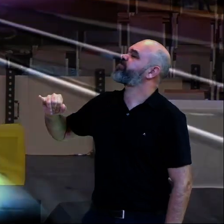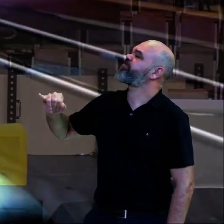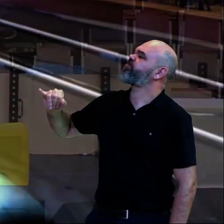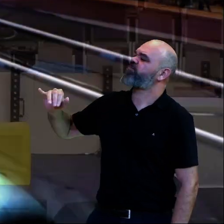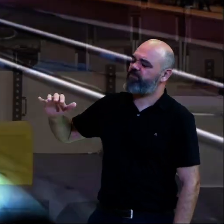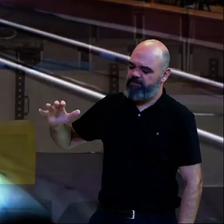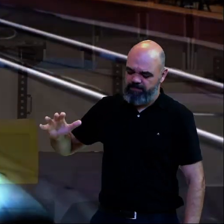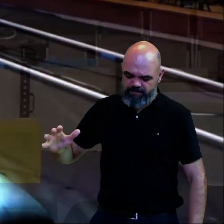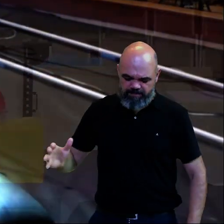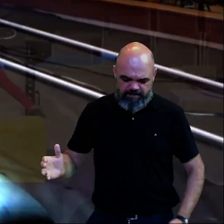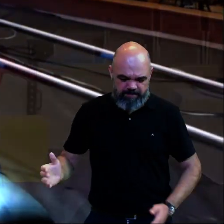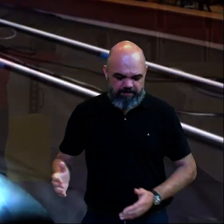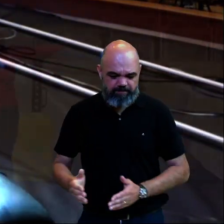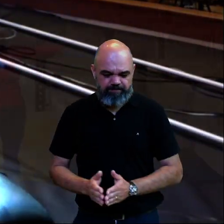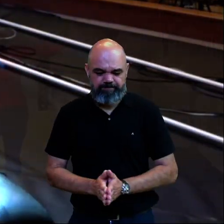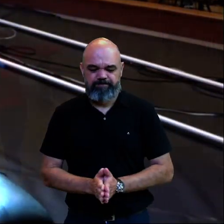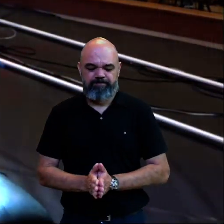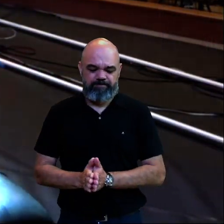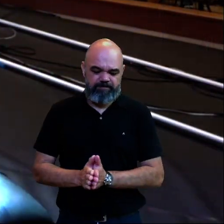tela